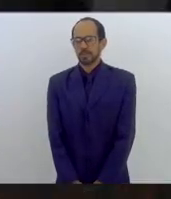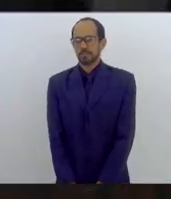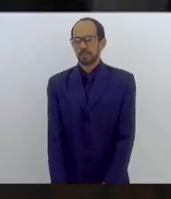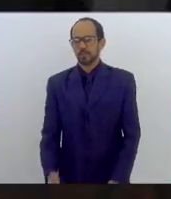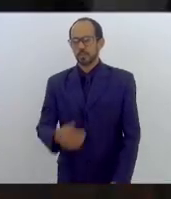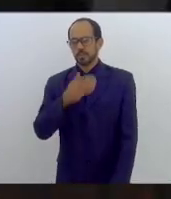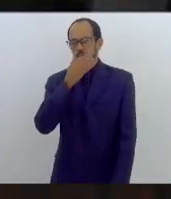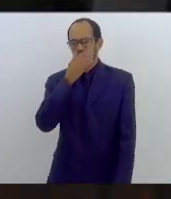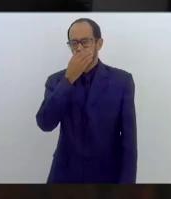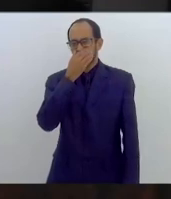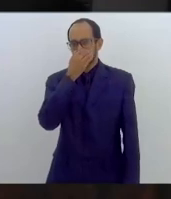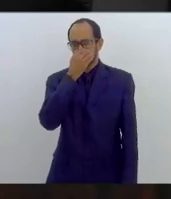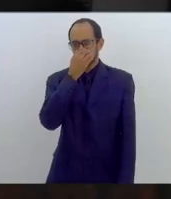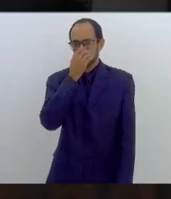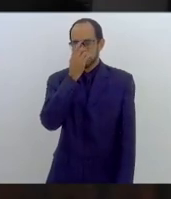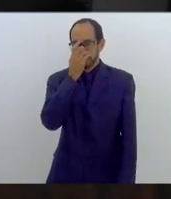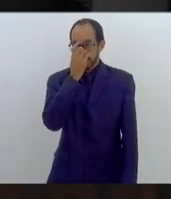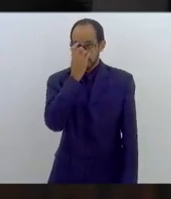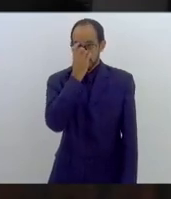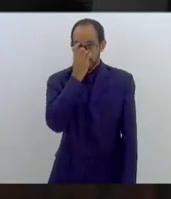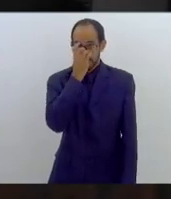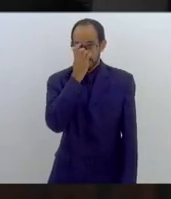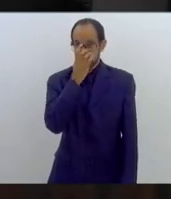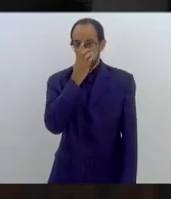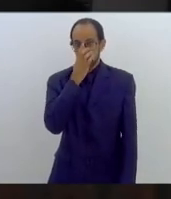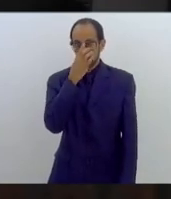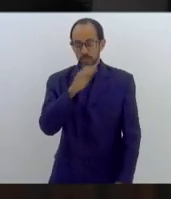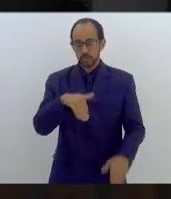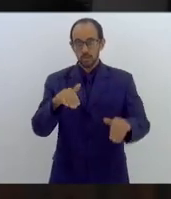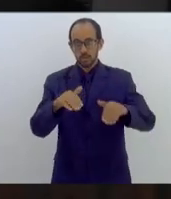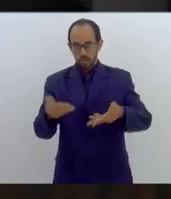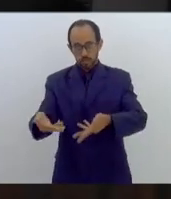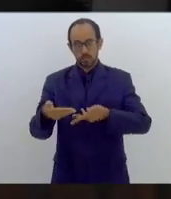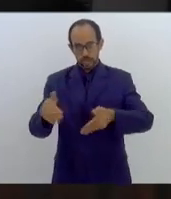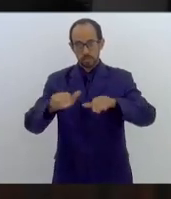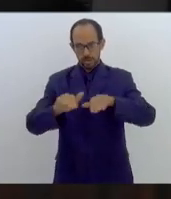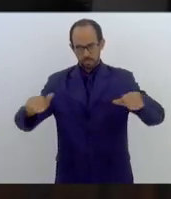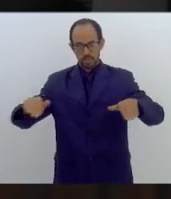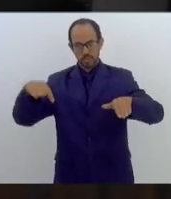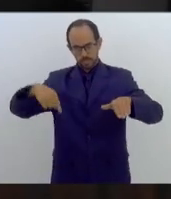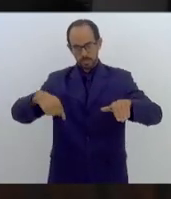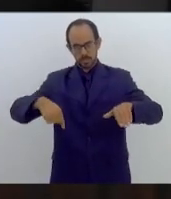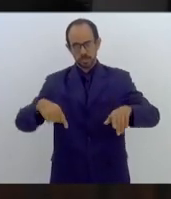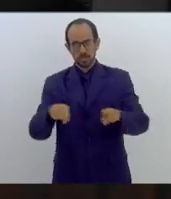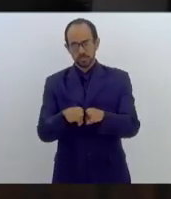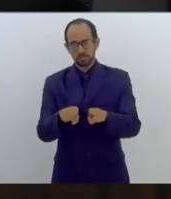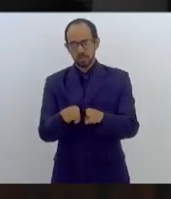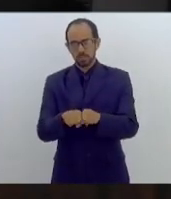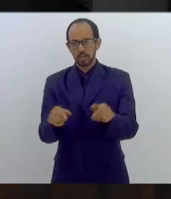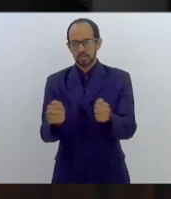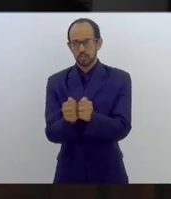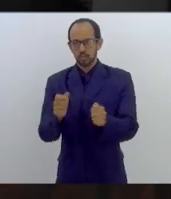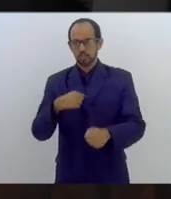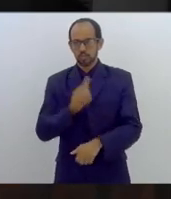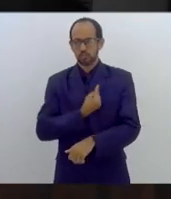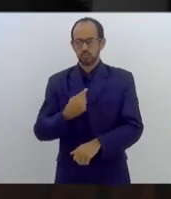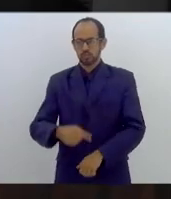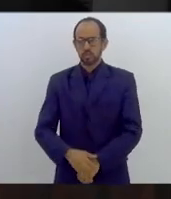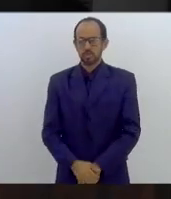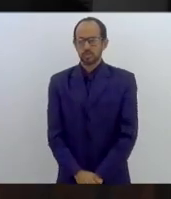Quero convidar para estar à mesa aqui o conselheiro José Graciosa, para estar conosco, por favor.